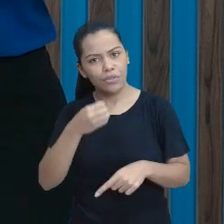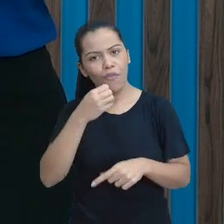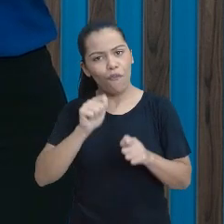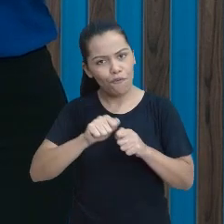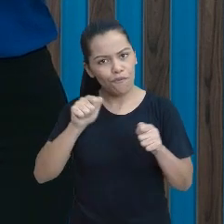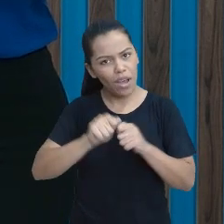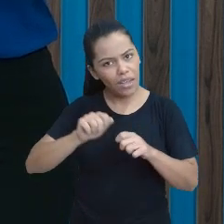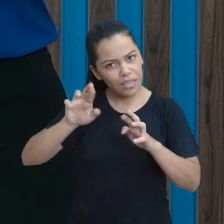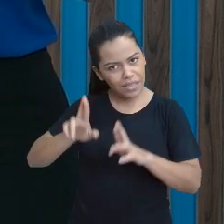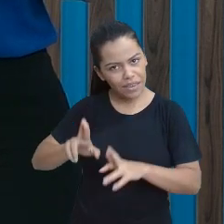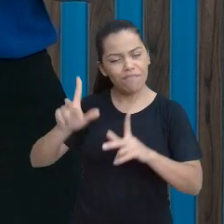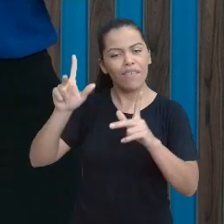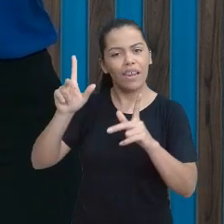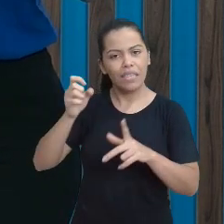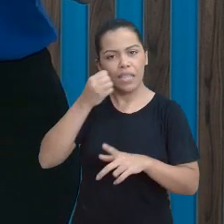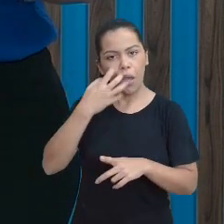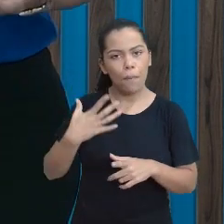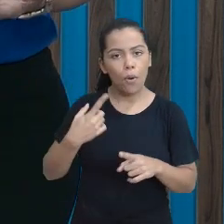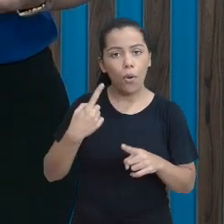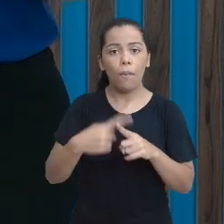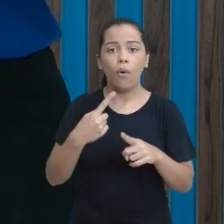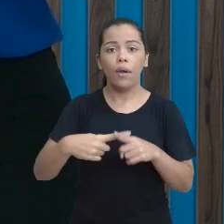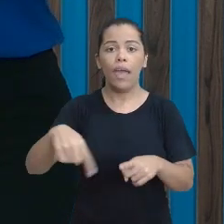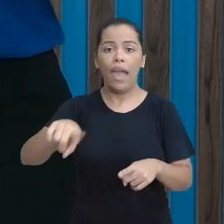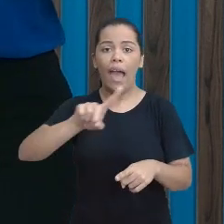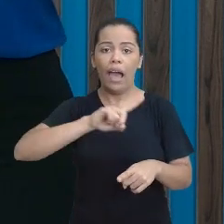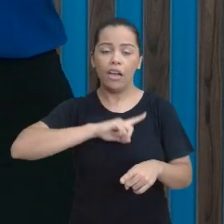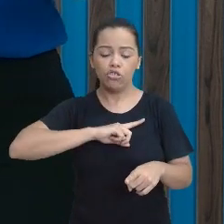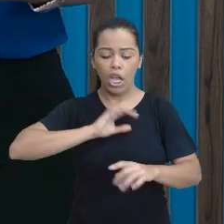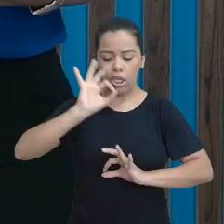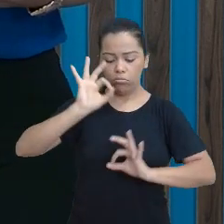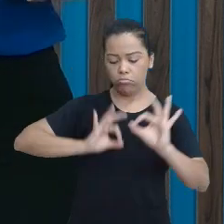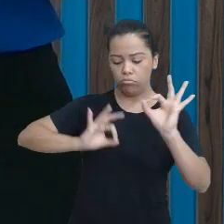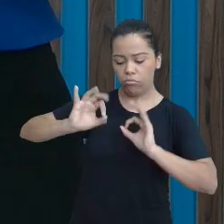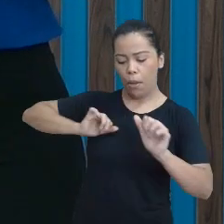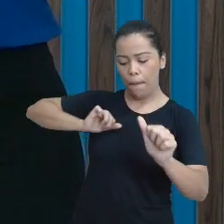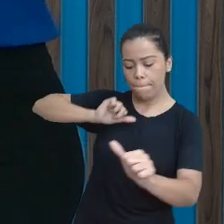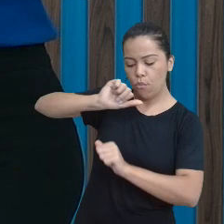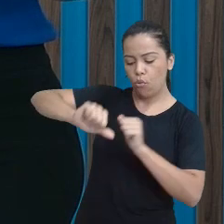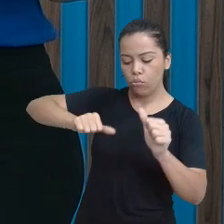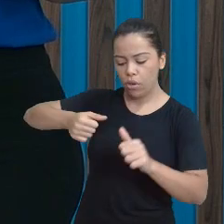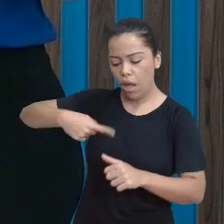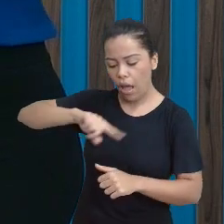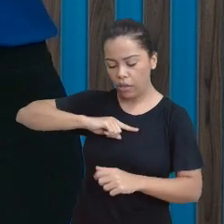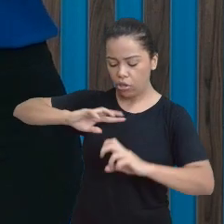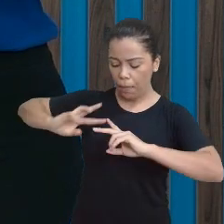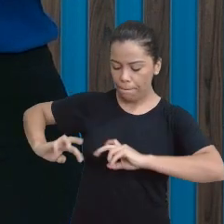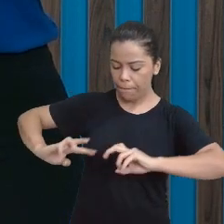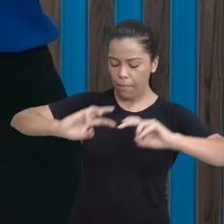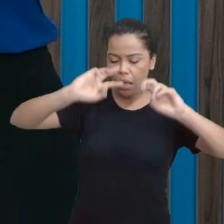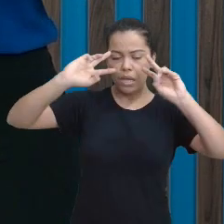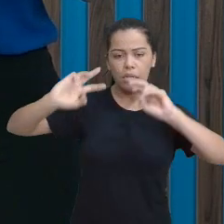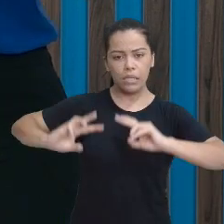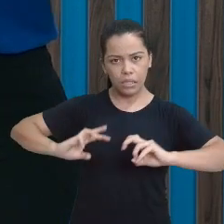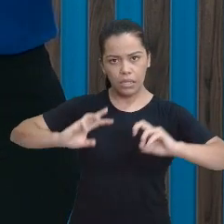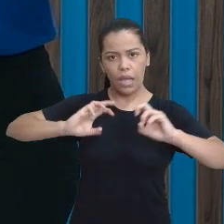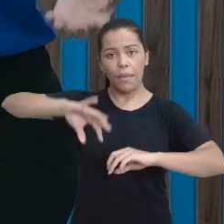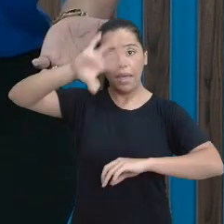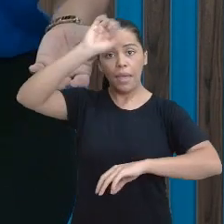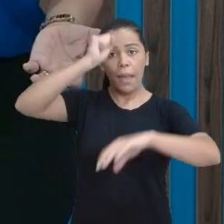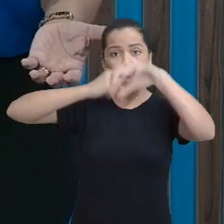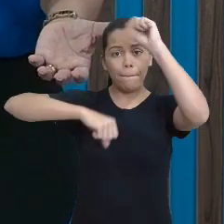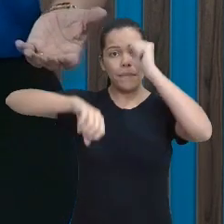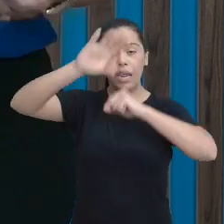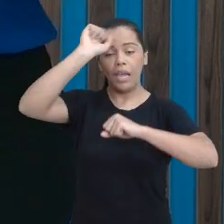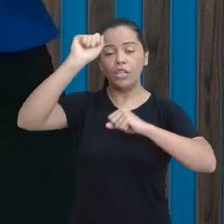se desenvolve, a gente se forja, a gente aprende, a gente se enxerga a partir da interação com o